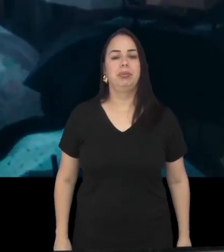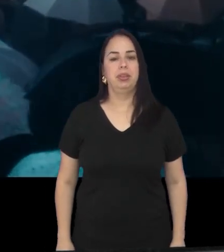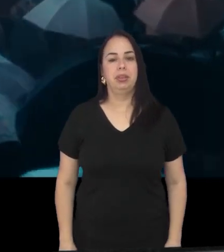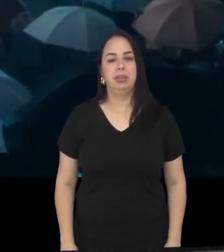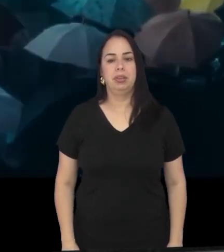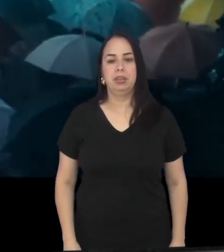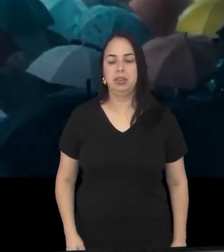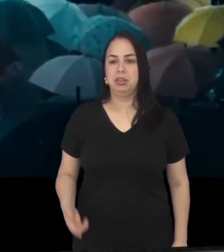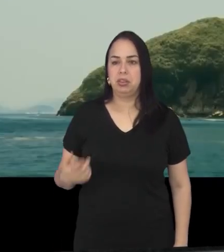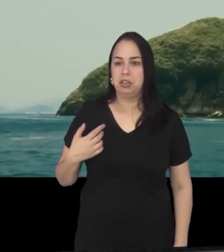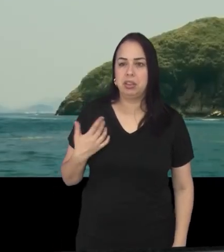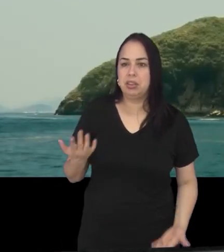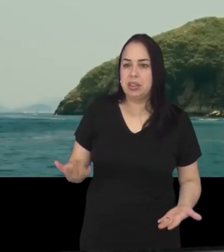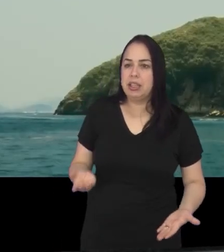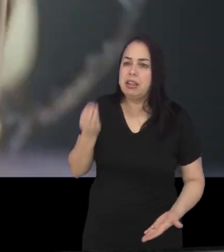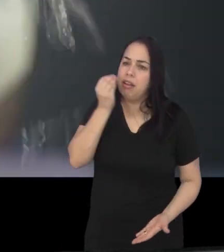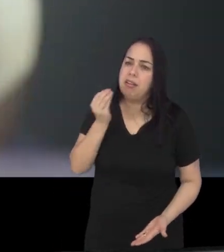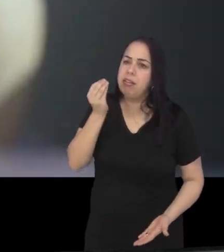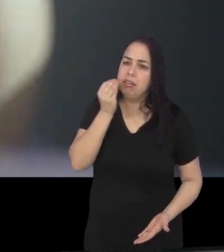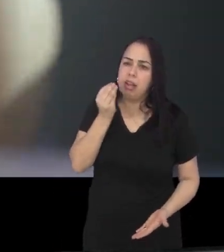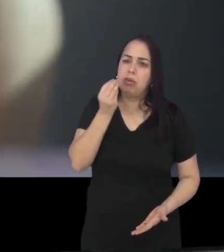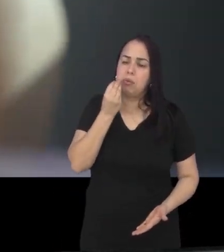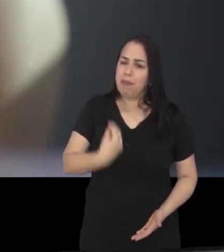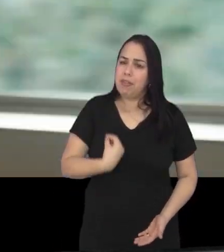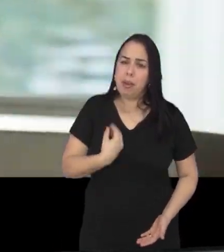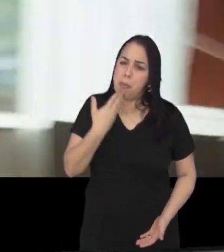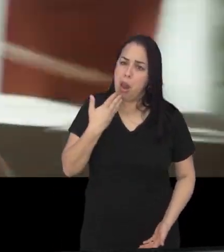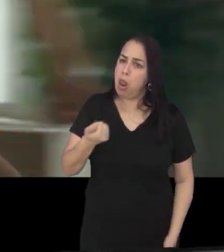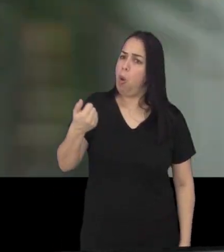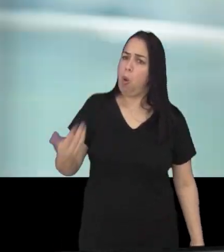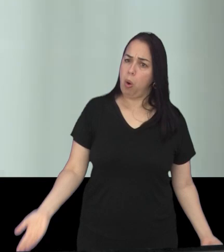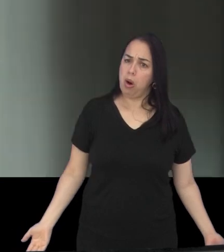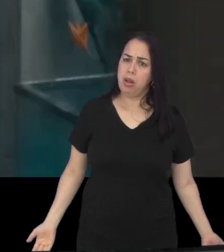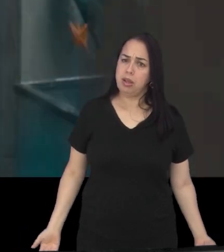Não está atraindo ninguém por tentar ter uma vida melhor.